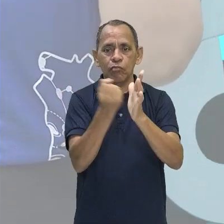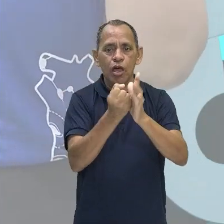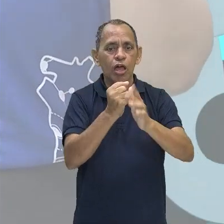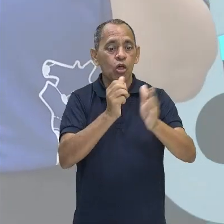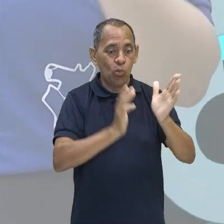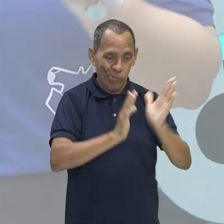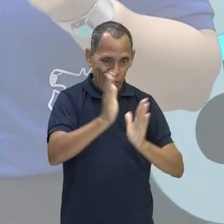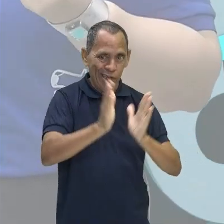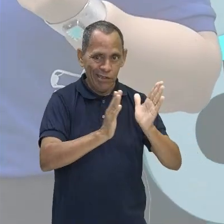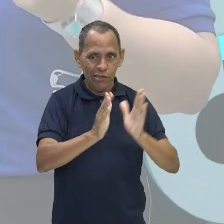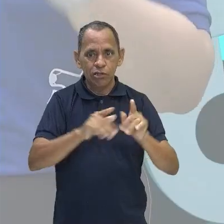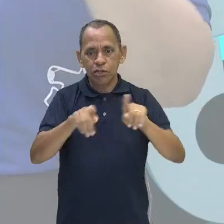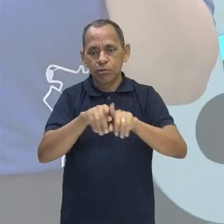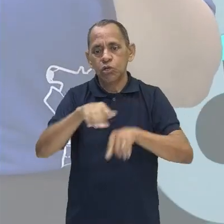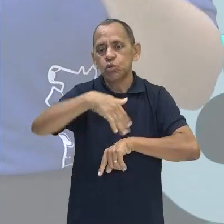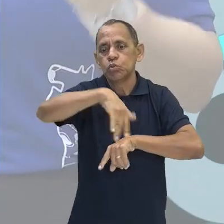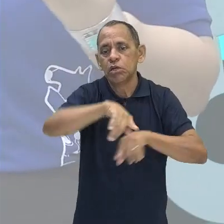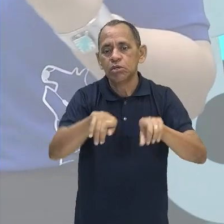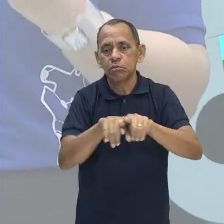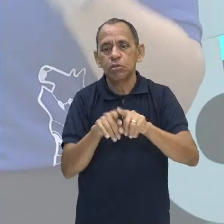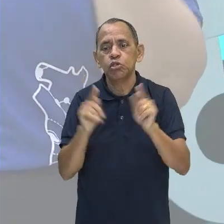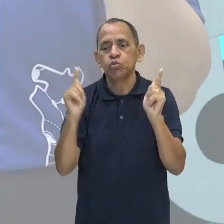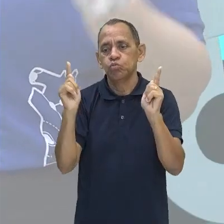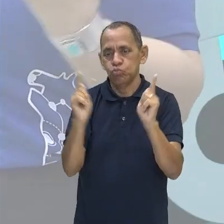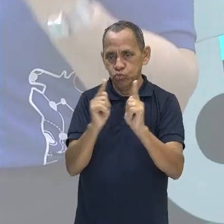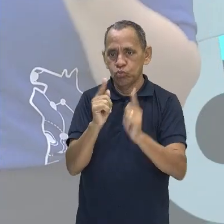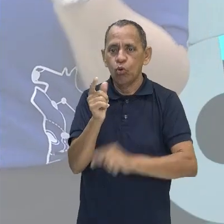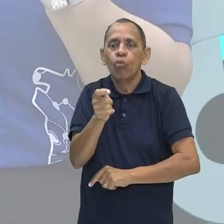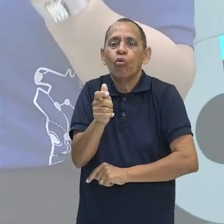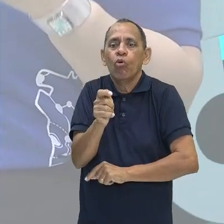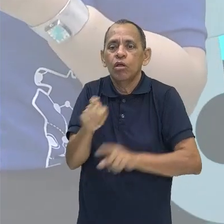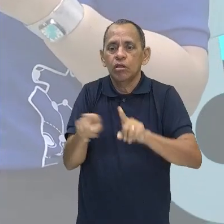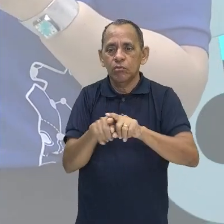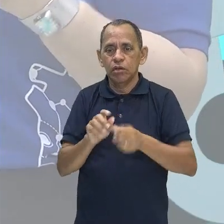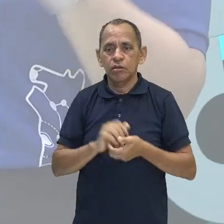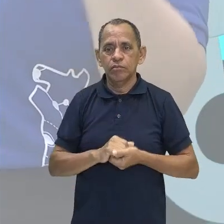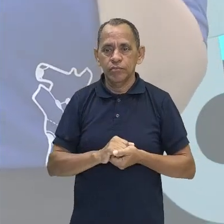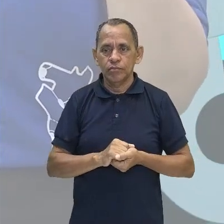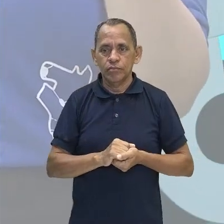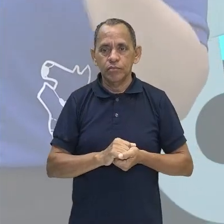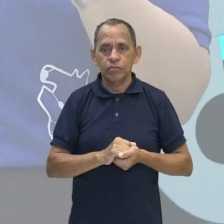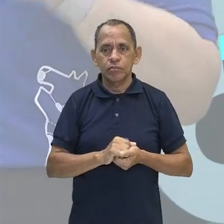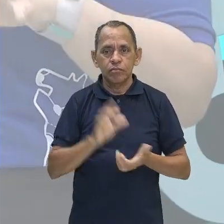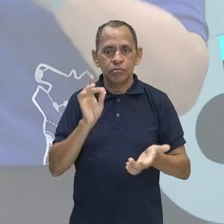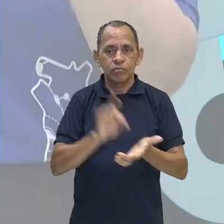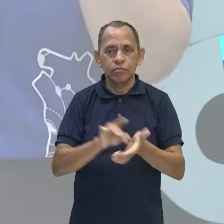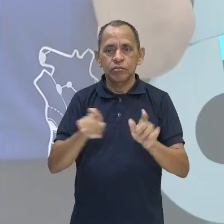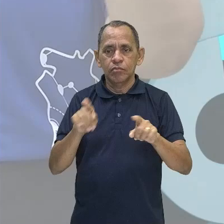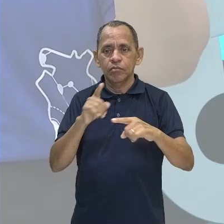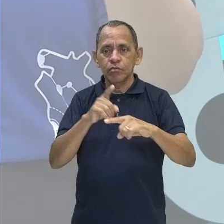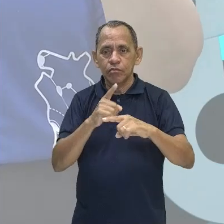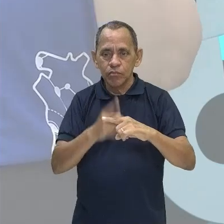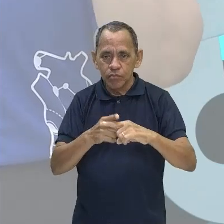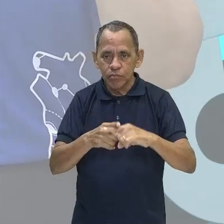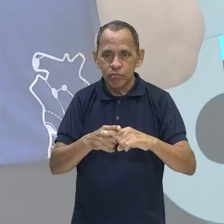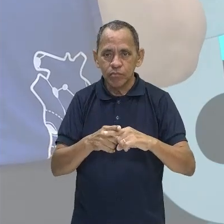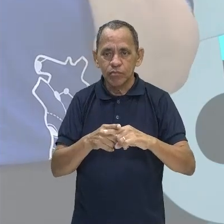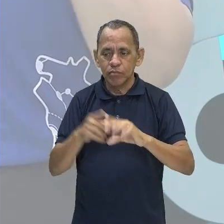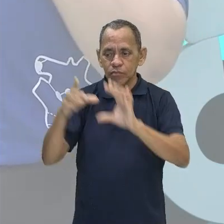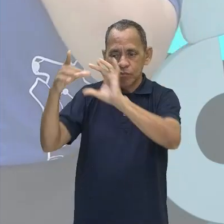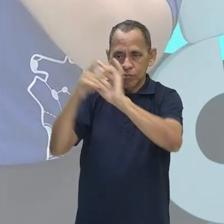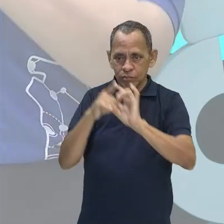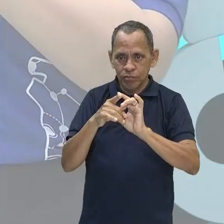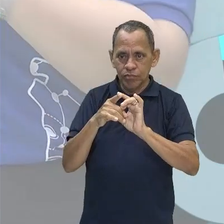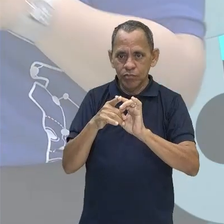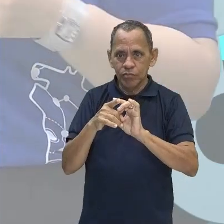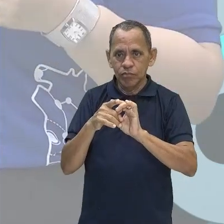são poucas, são menos frequentes, justamente porque essa contextualização nos é dada